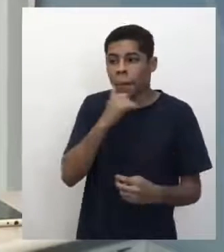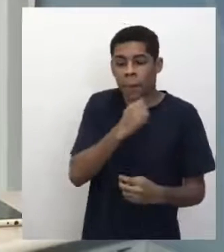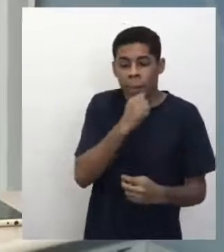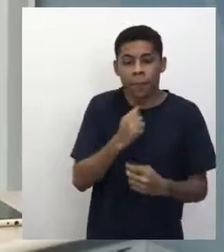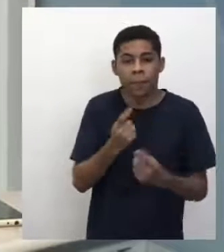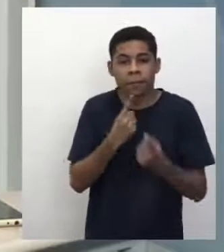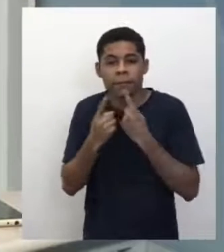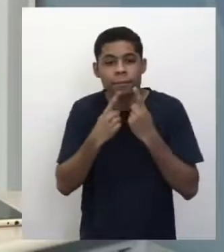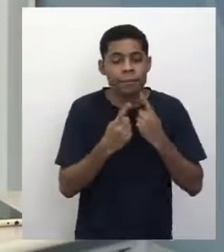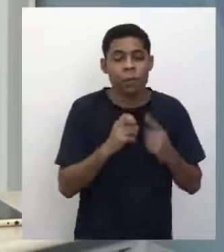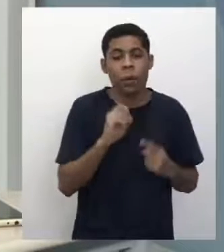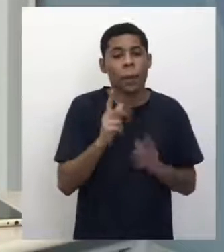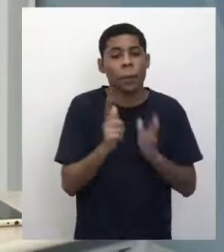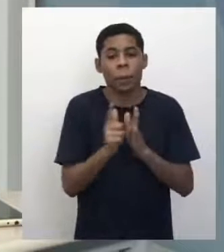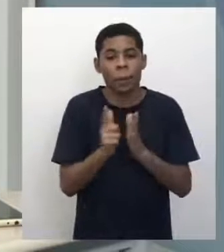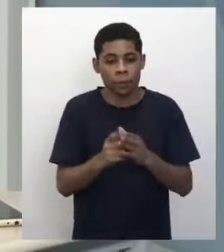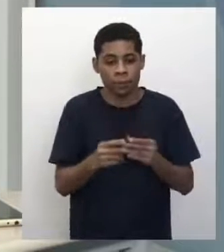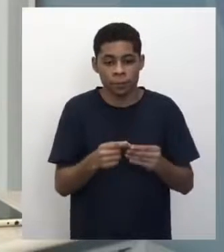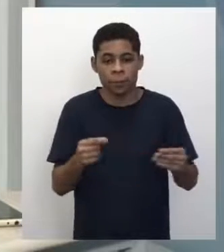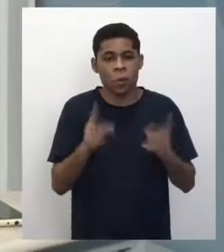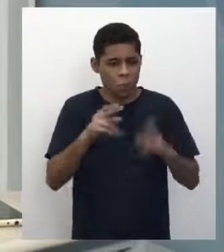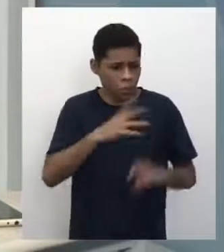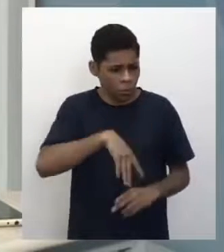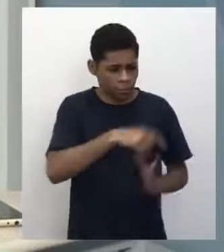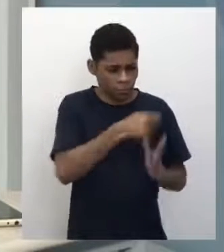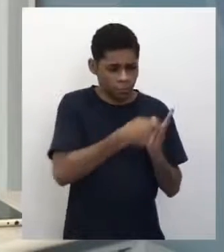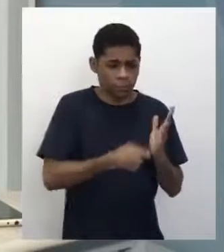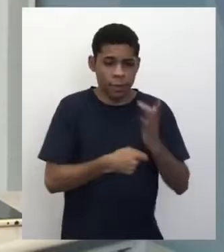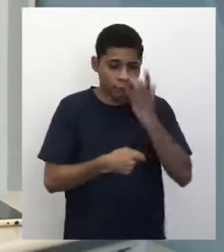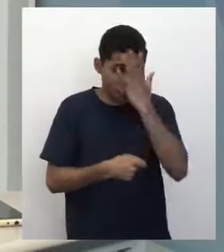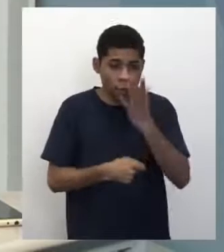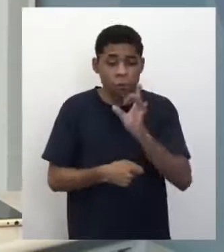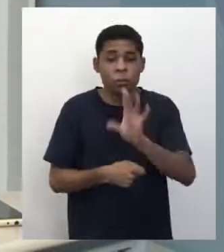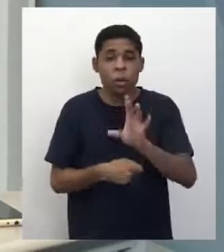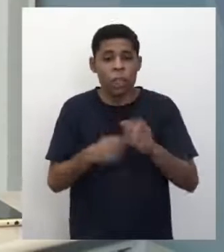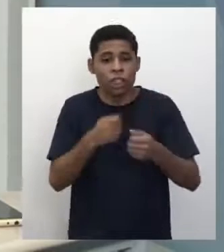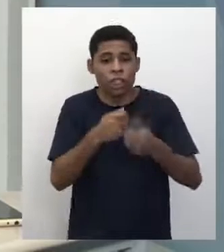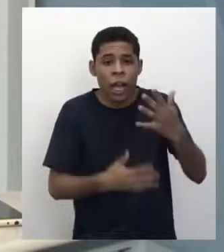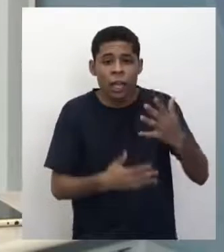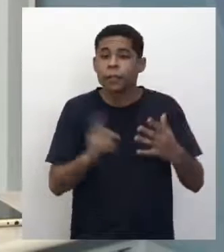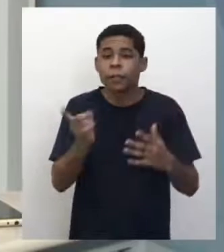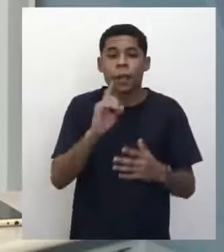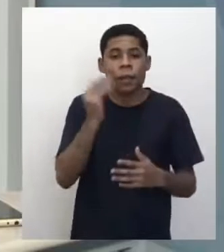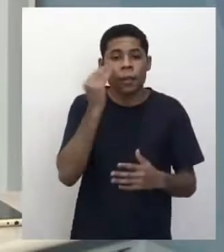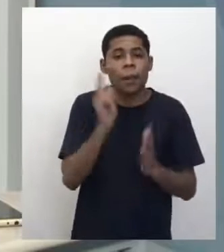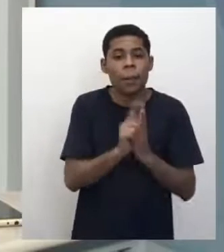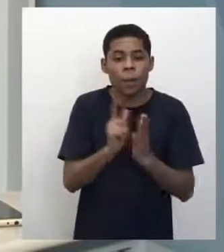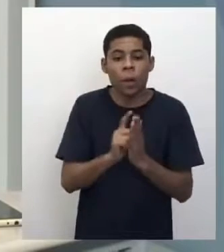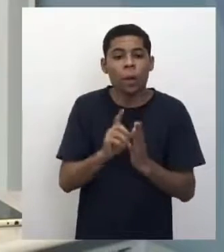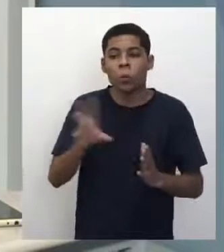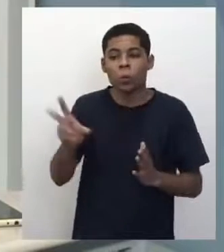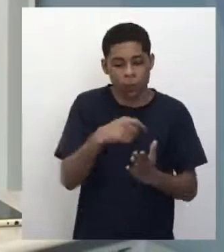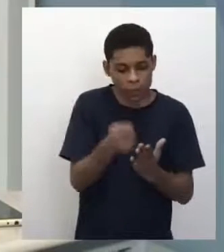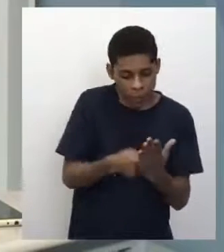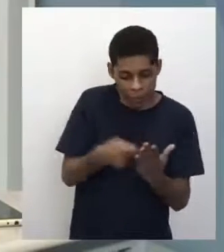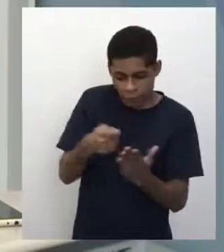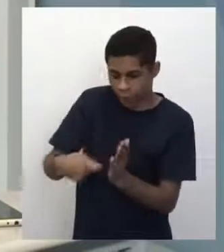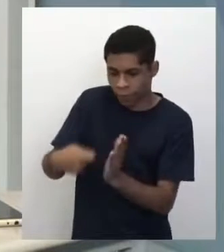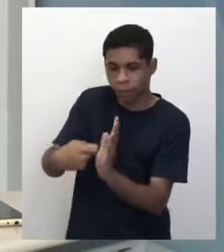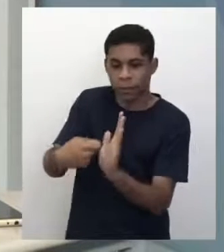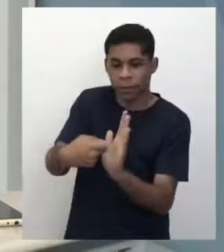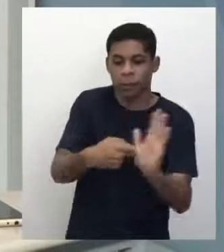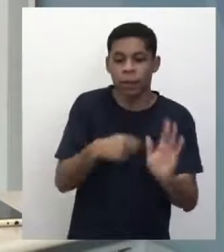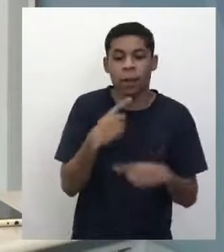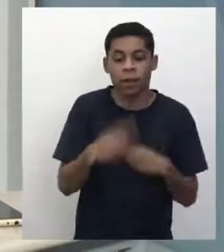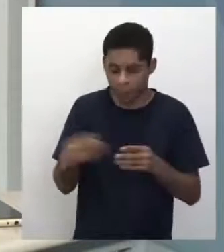através de papeizinhos. Todo mundo escreve igual a gente fez aqui, só que em vez de fazer com o chat, a gente faz com papeizinhos. Todo mundo escreve alguma coisa no papelzinho.